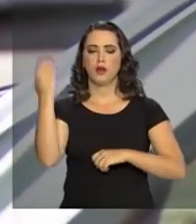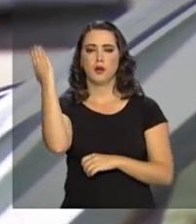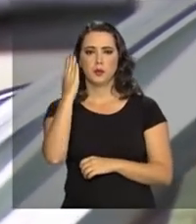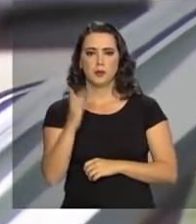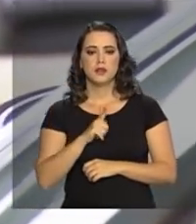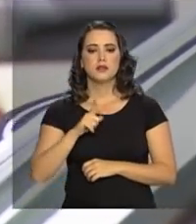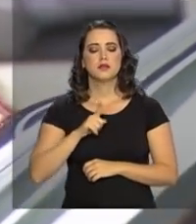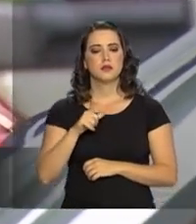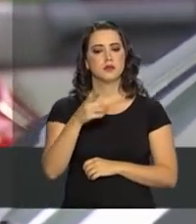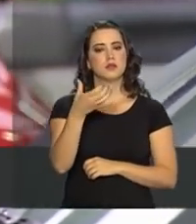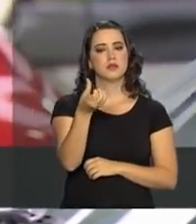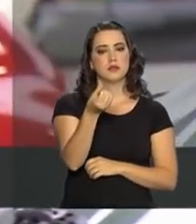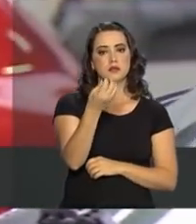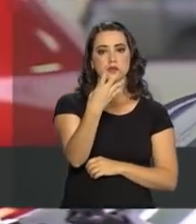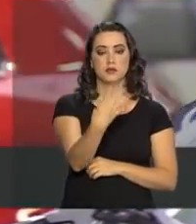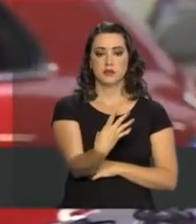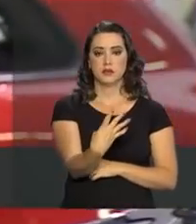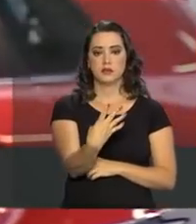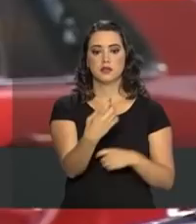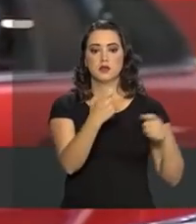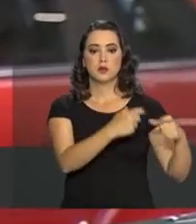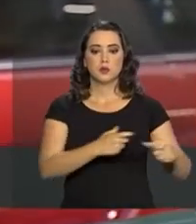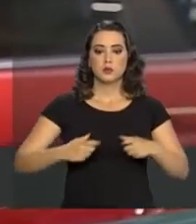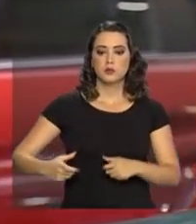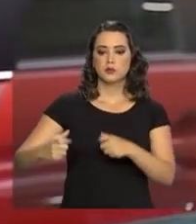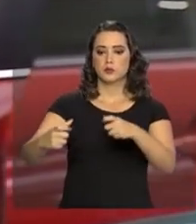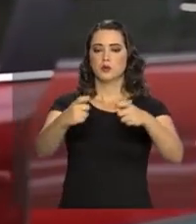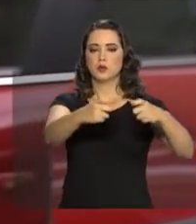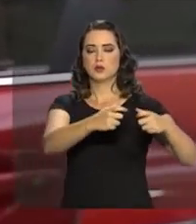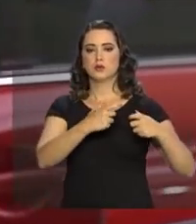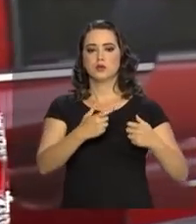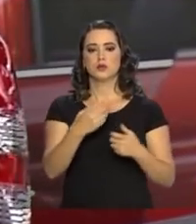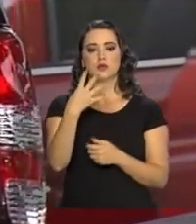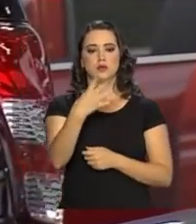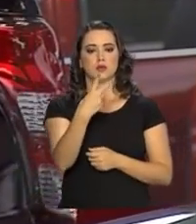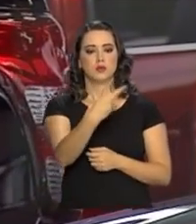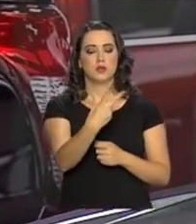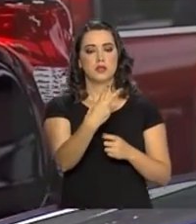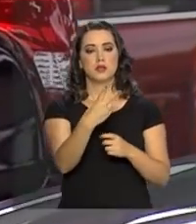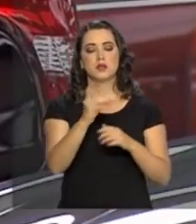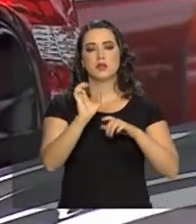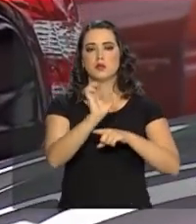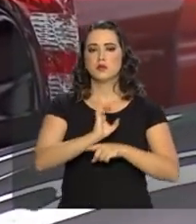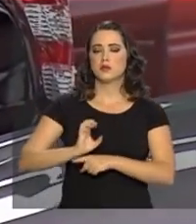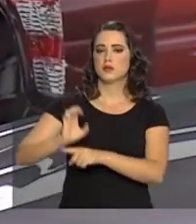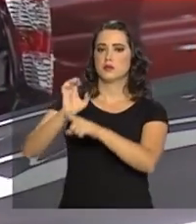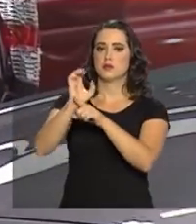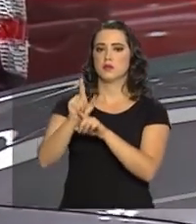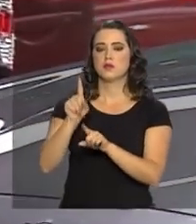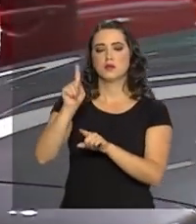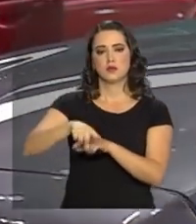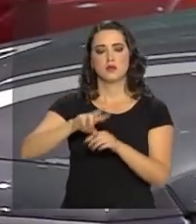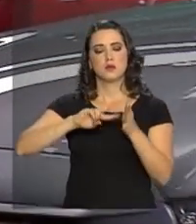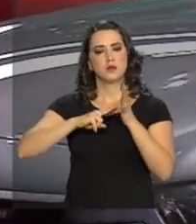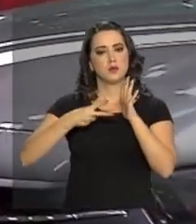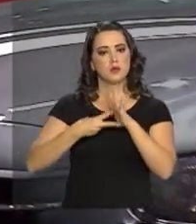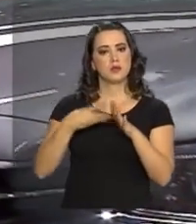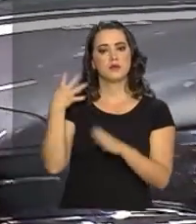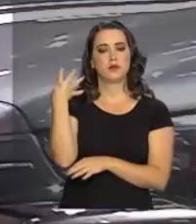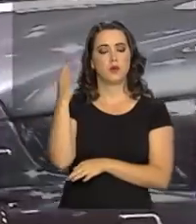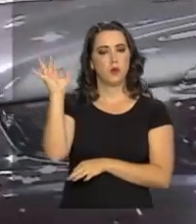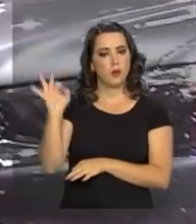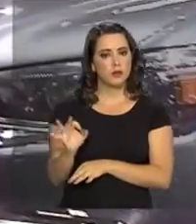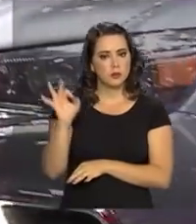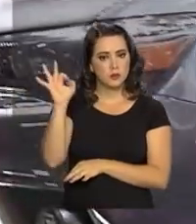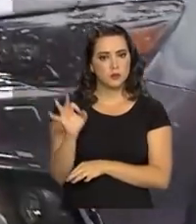com 64 unidades, localizadas em 42 municípios de 10 estados. O setor responde por 4% do